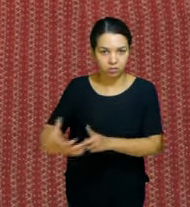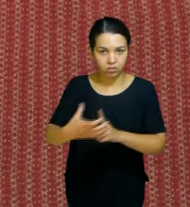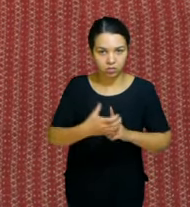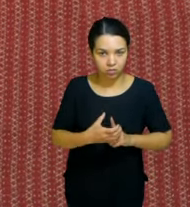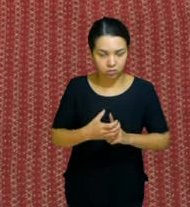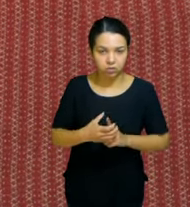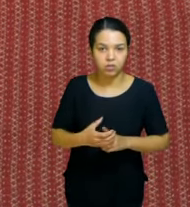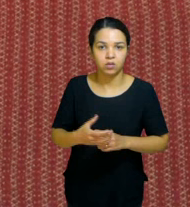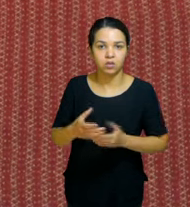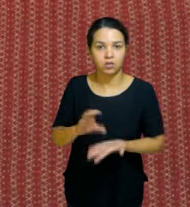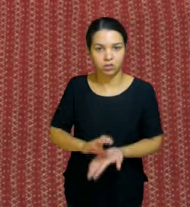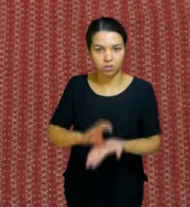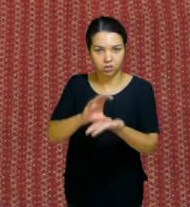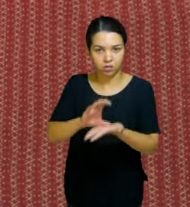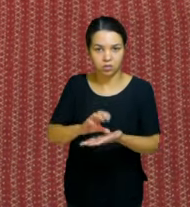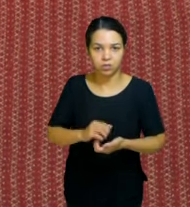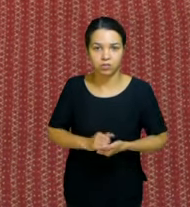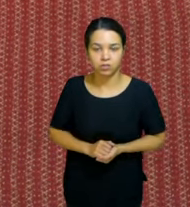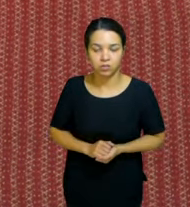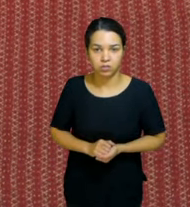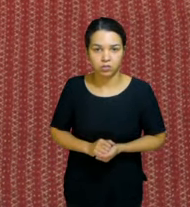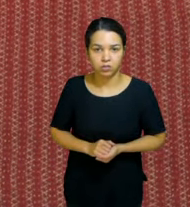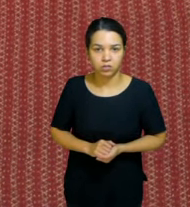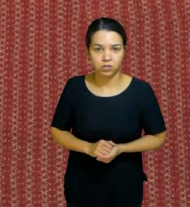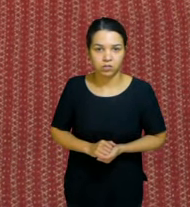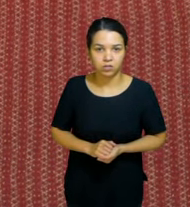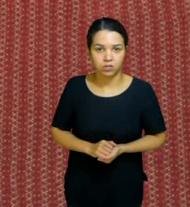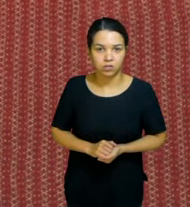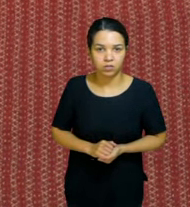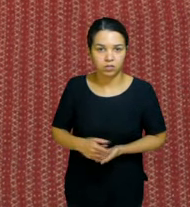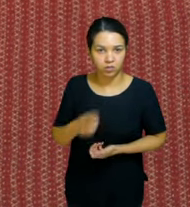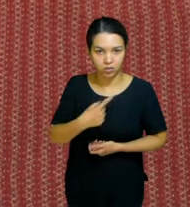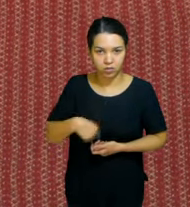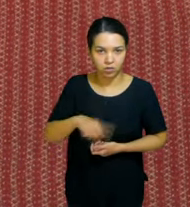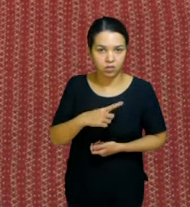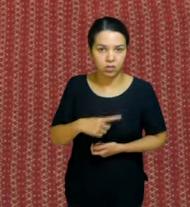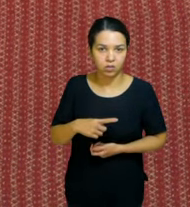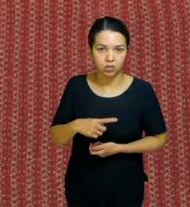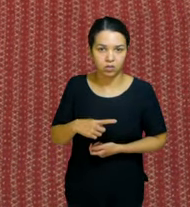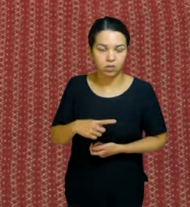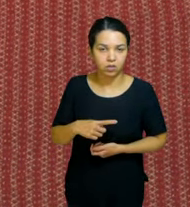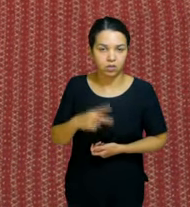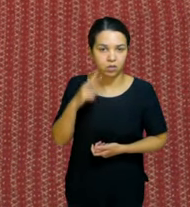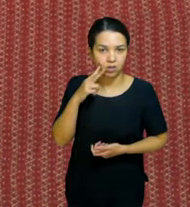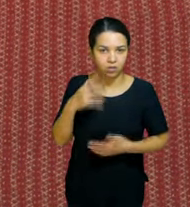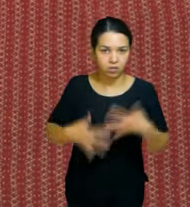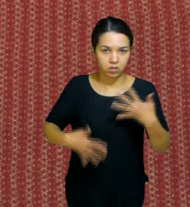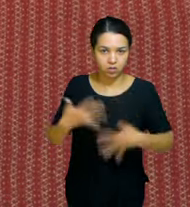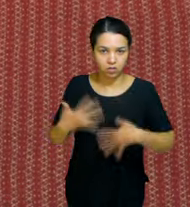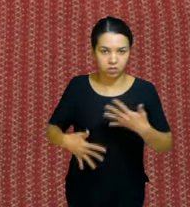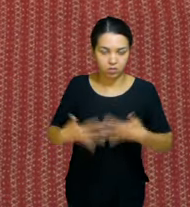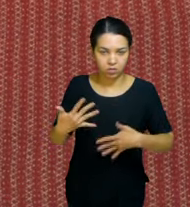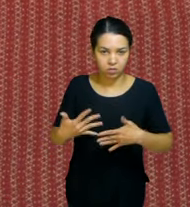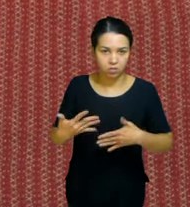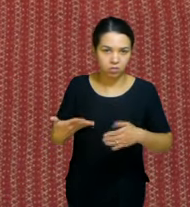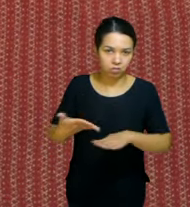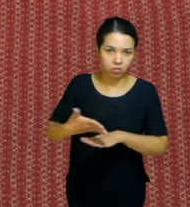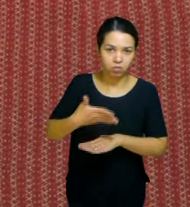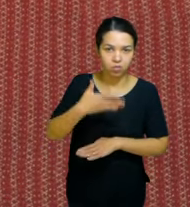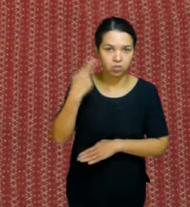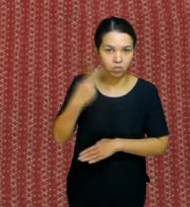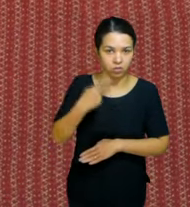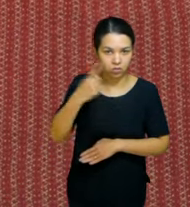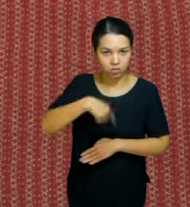no conselho, de modo que nós não vemos, coronel, nenhuma interferência de ordem política. Né? Nossa preocupação aí é